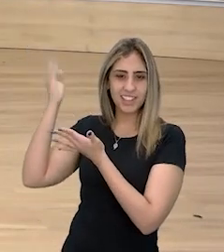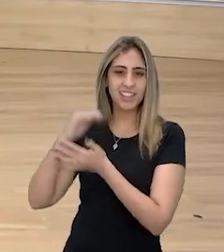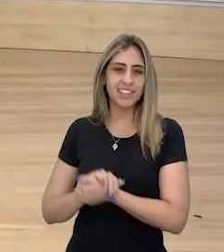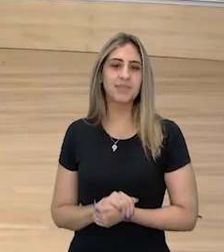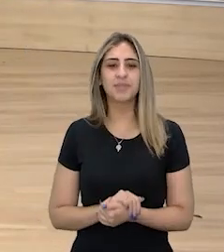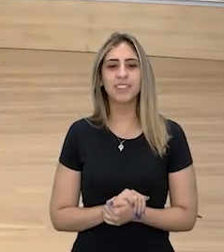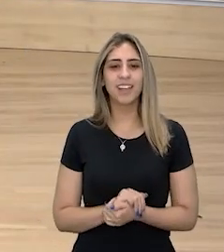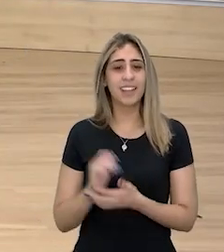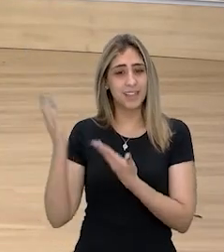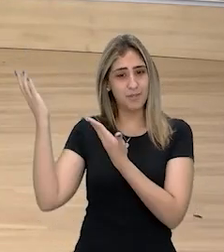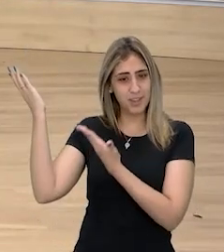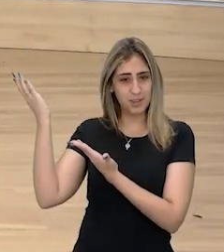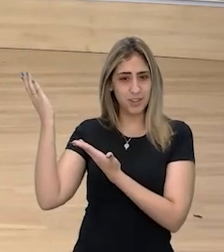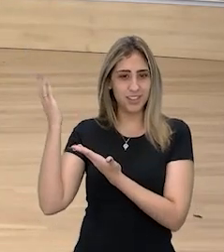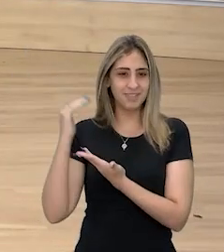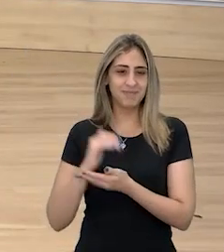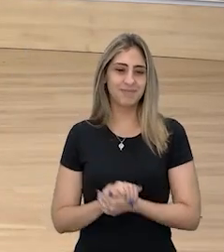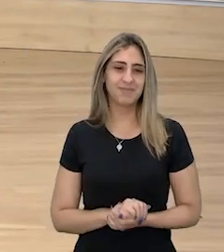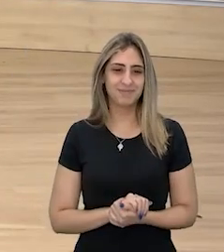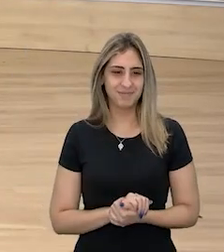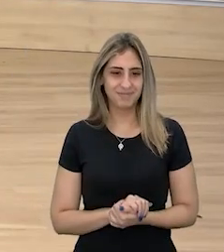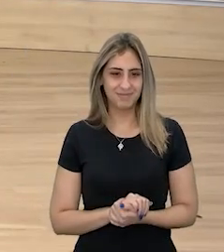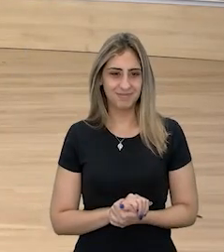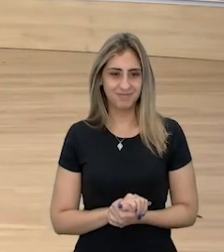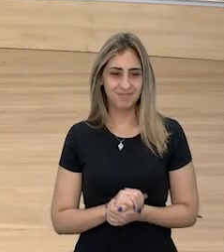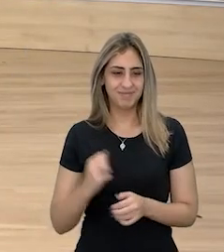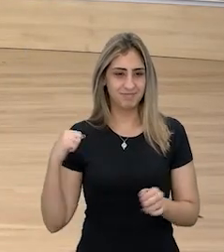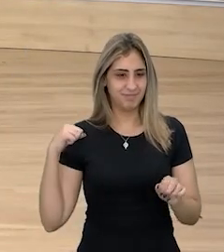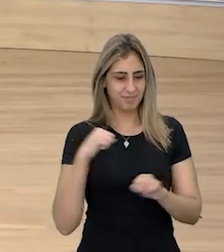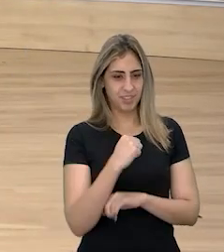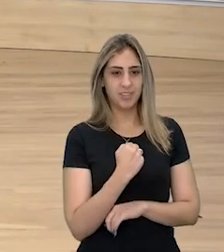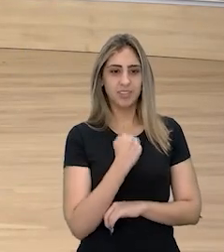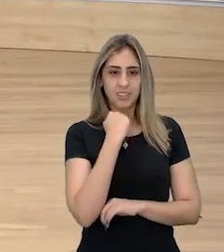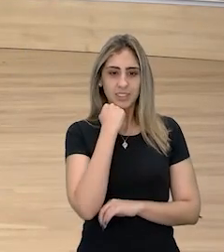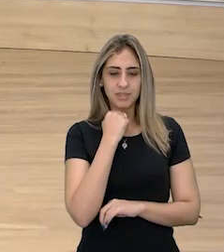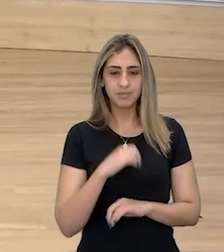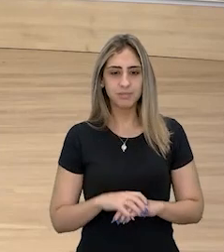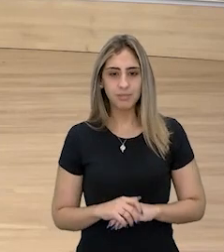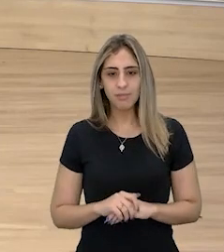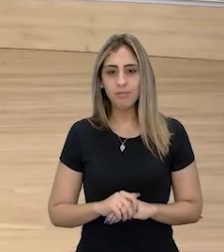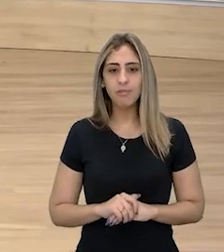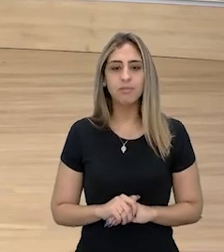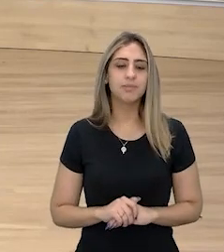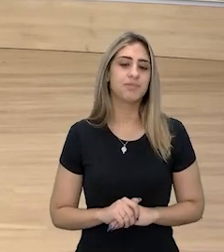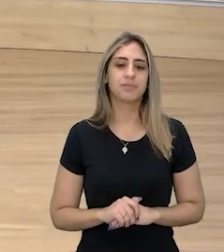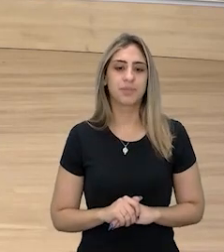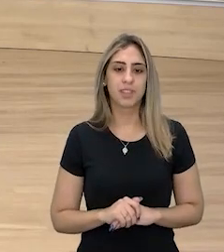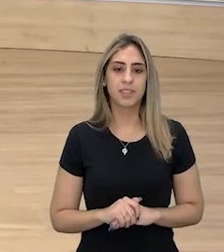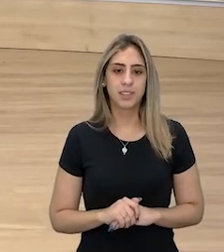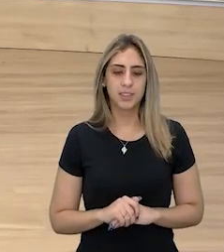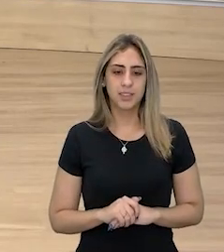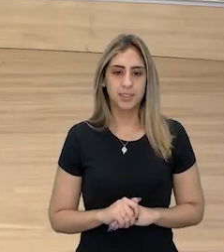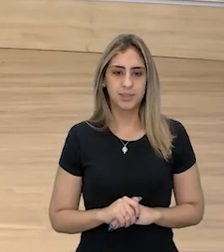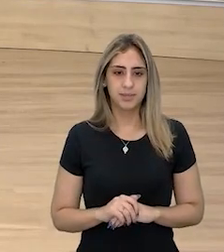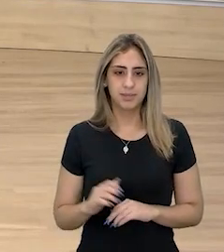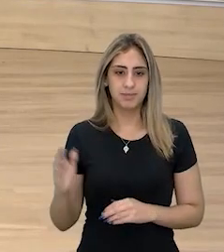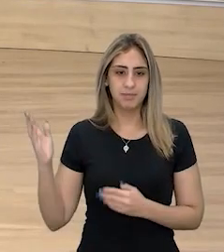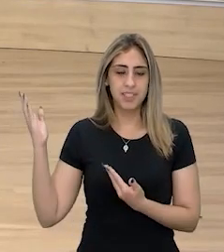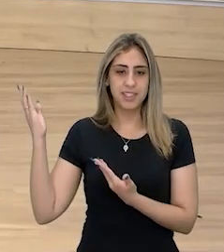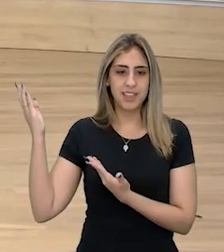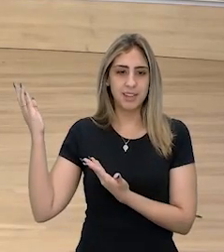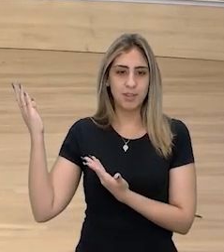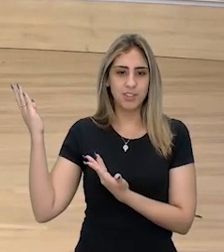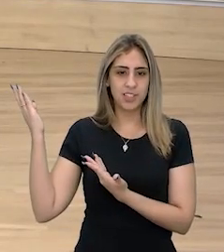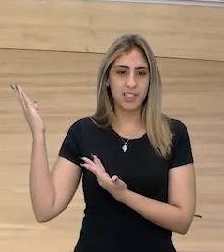Viro, Jodanzuki, soco a altura do rosto, Kedanbarai, defendi minha coxa, Jodageuke,